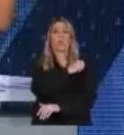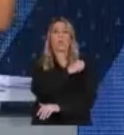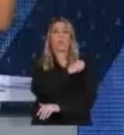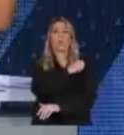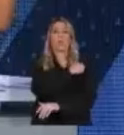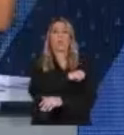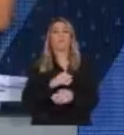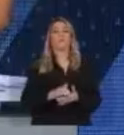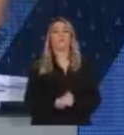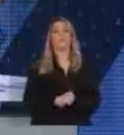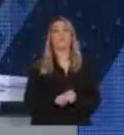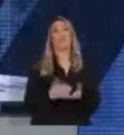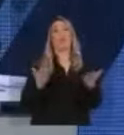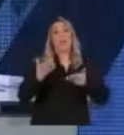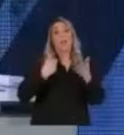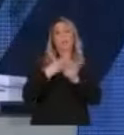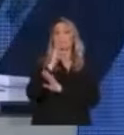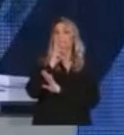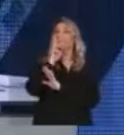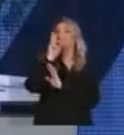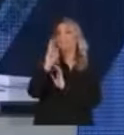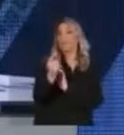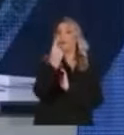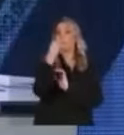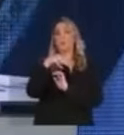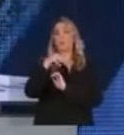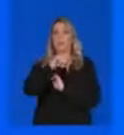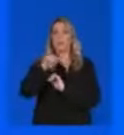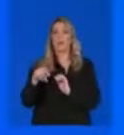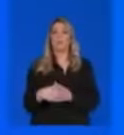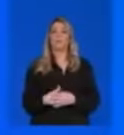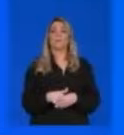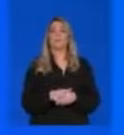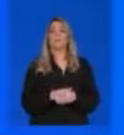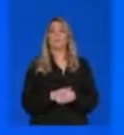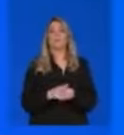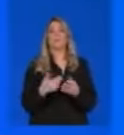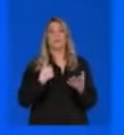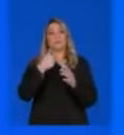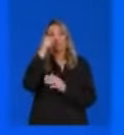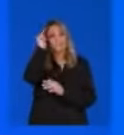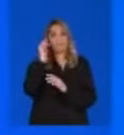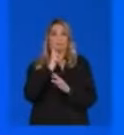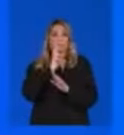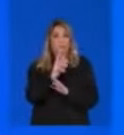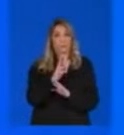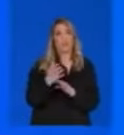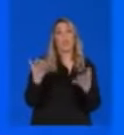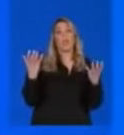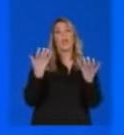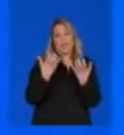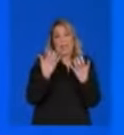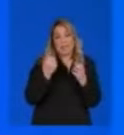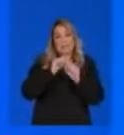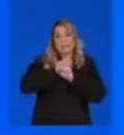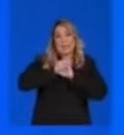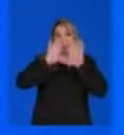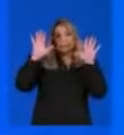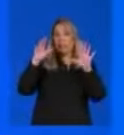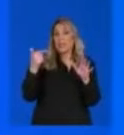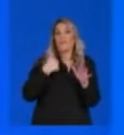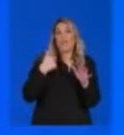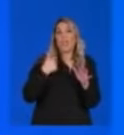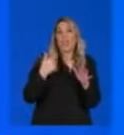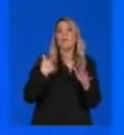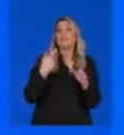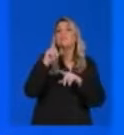candidato Carlos Osório tem 1 minuto e meio para responder freixo primeiro queria esclarecer que não fui eu que li citei as